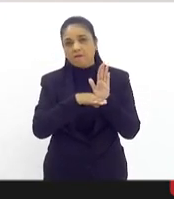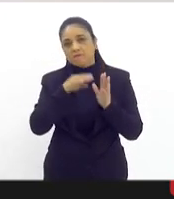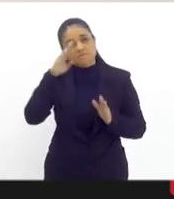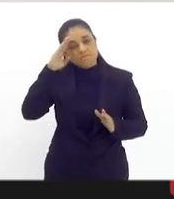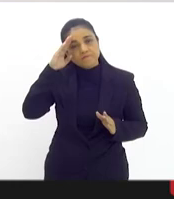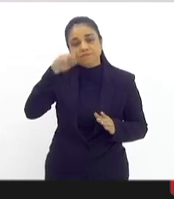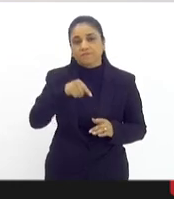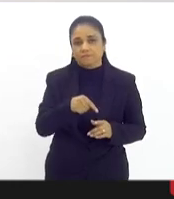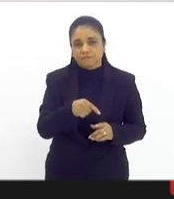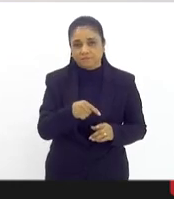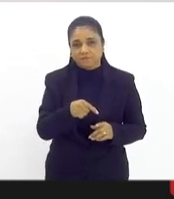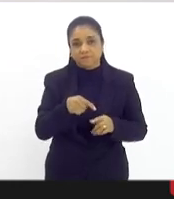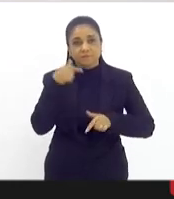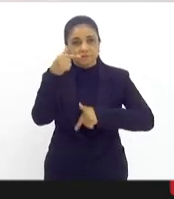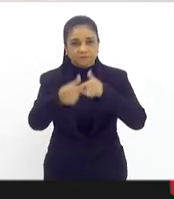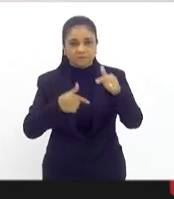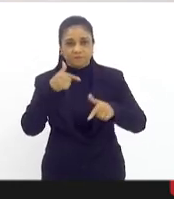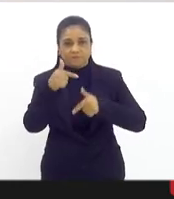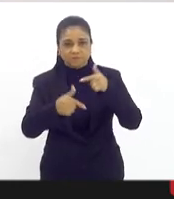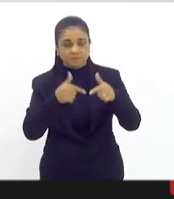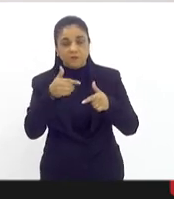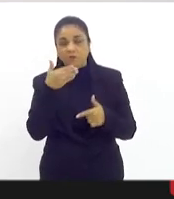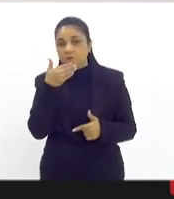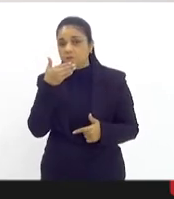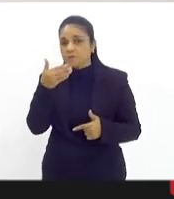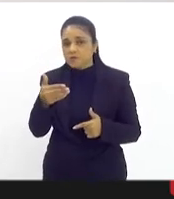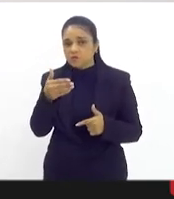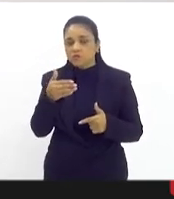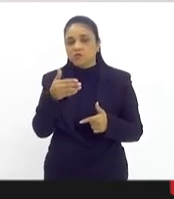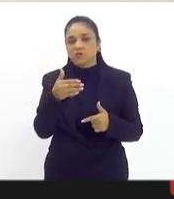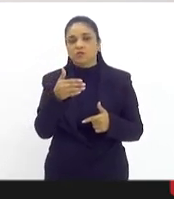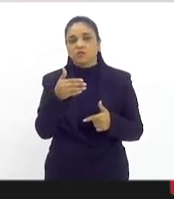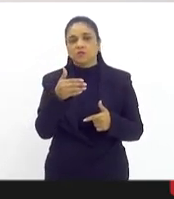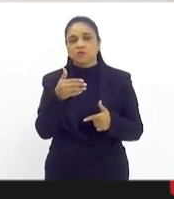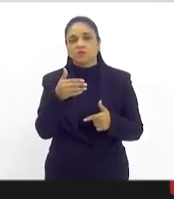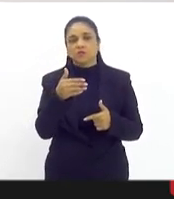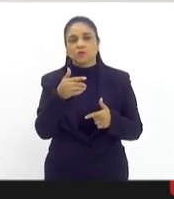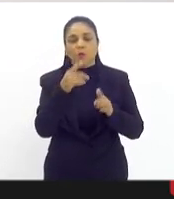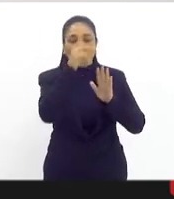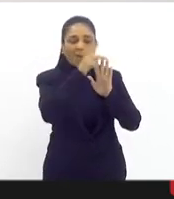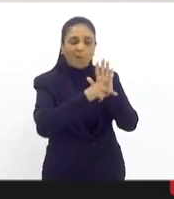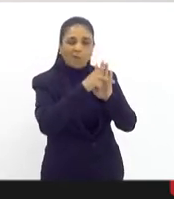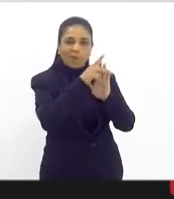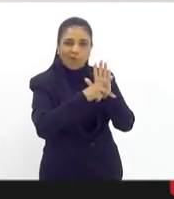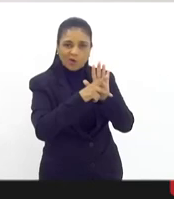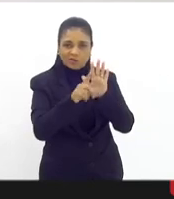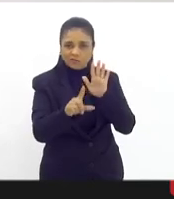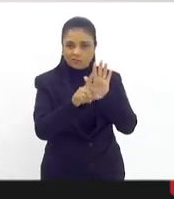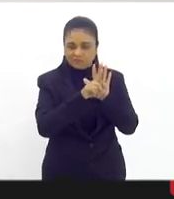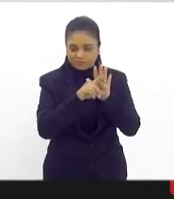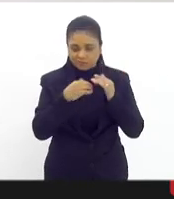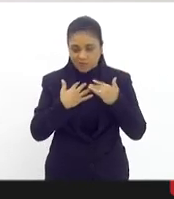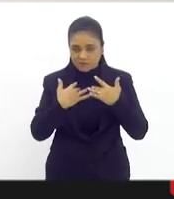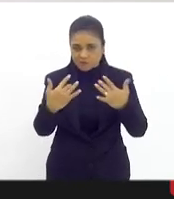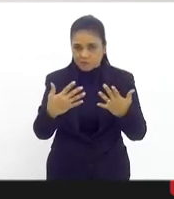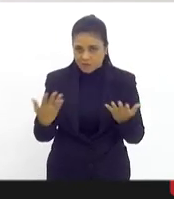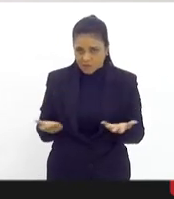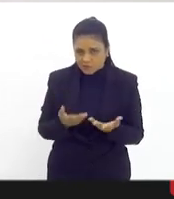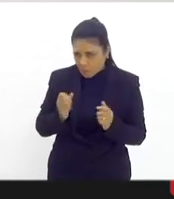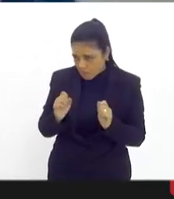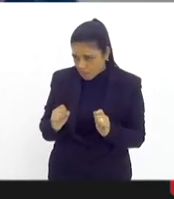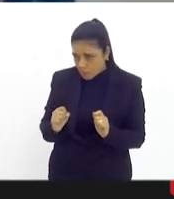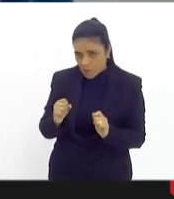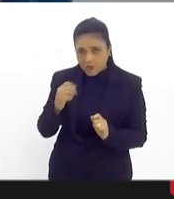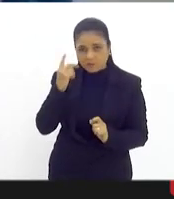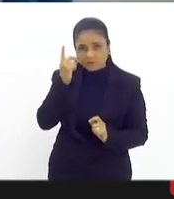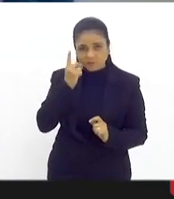essenciais serem trabalhados, para depois discutir também os termos do projeto apresentado aí no âmbito da Assembleia. Pode ser isso, Mink? Então, claro.